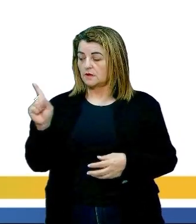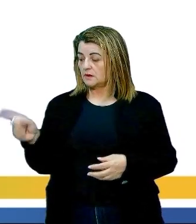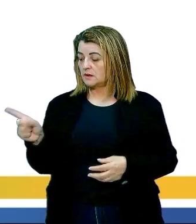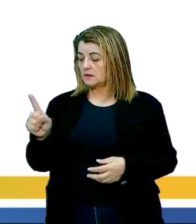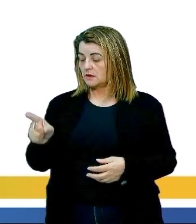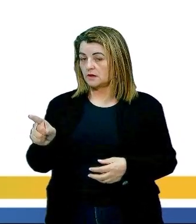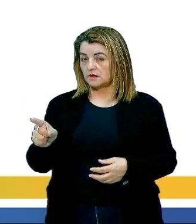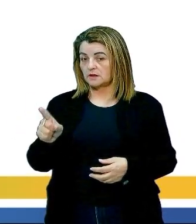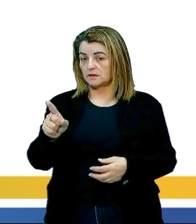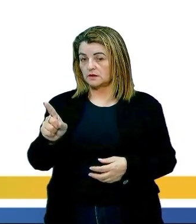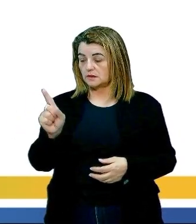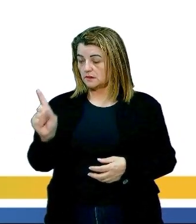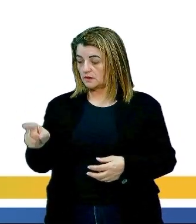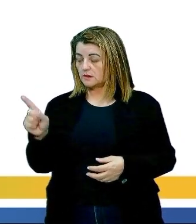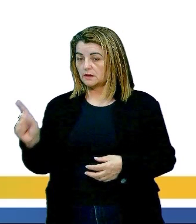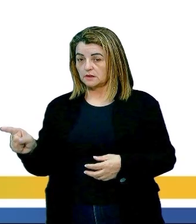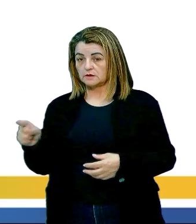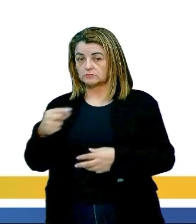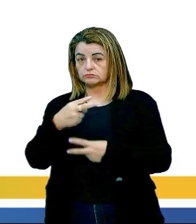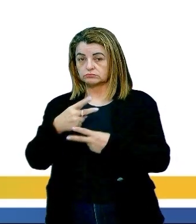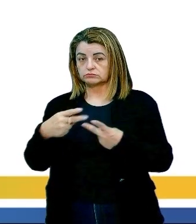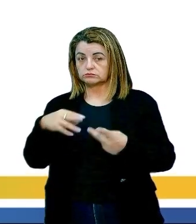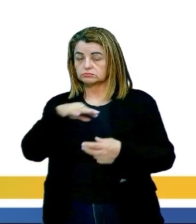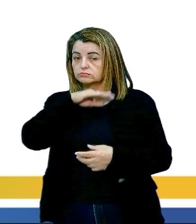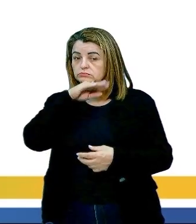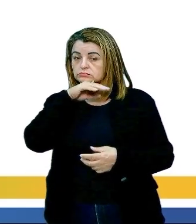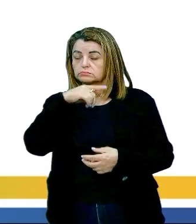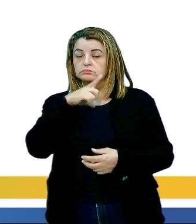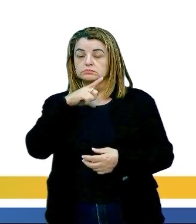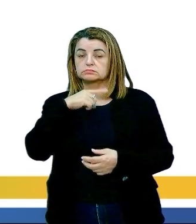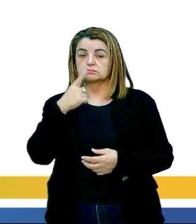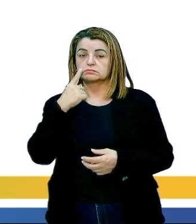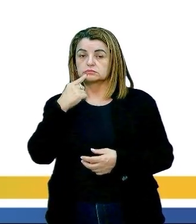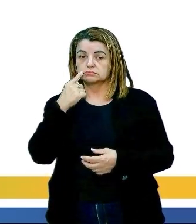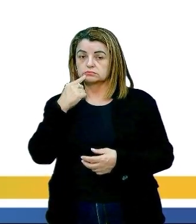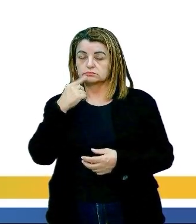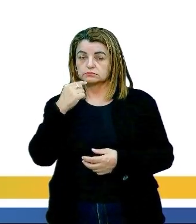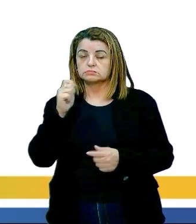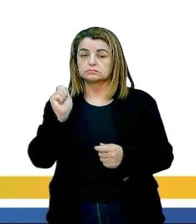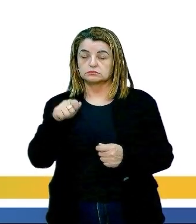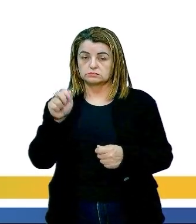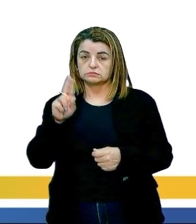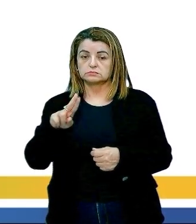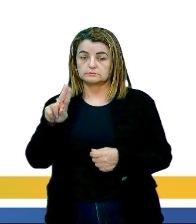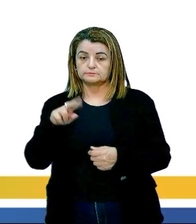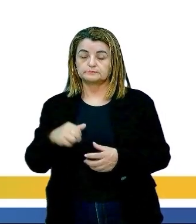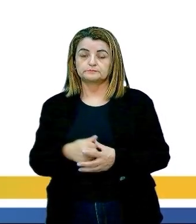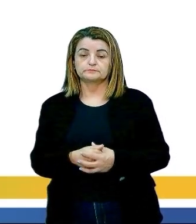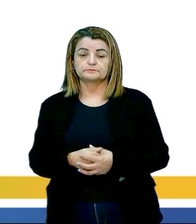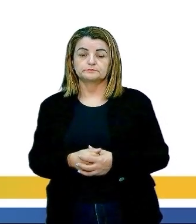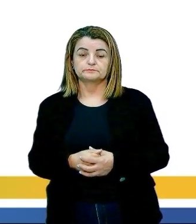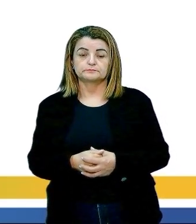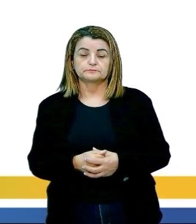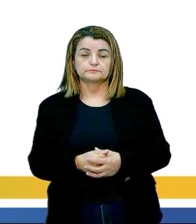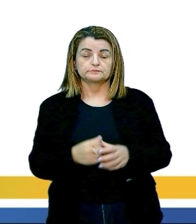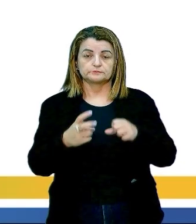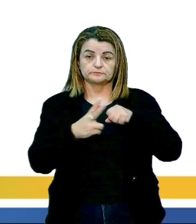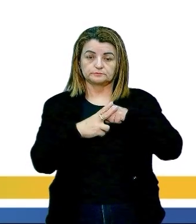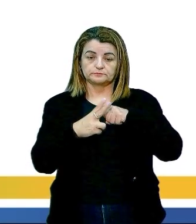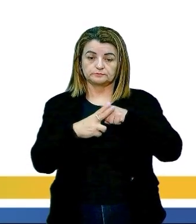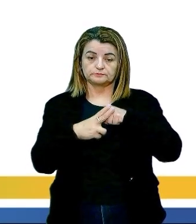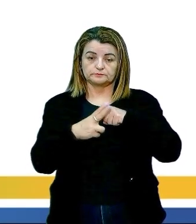coisas e animais, ok? Então nós temos ali na cor vermelha para vocês verem essa diferença. O